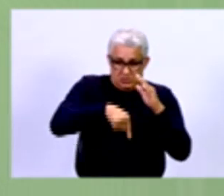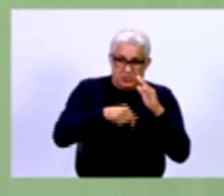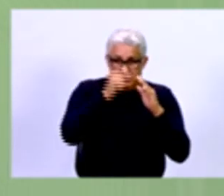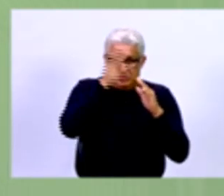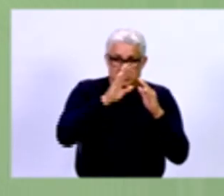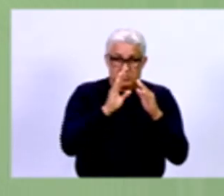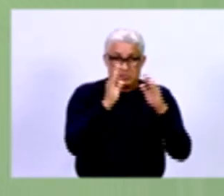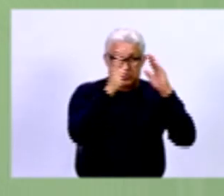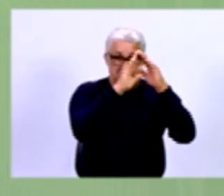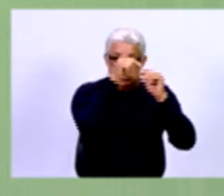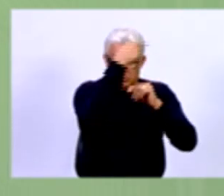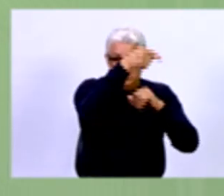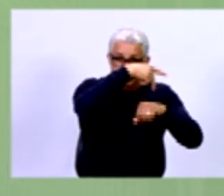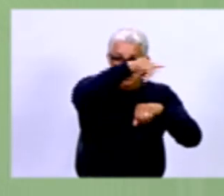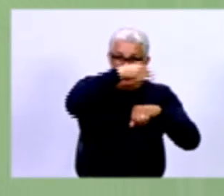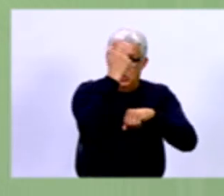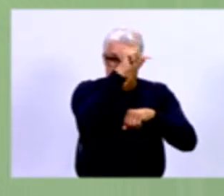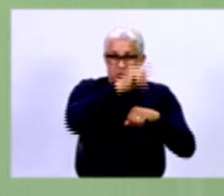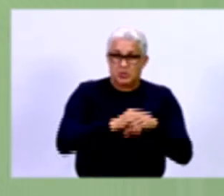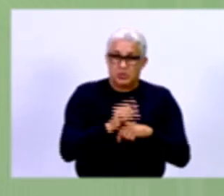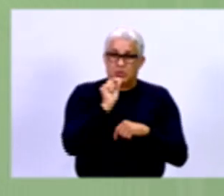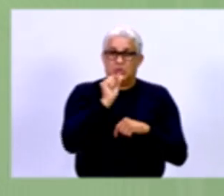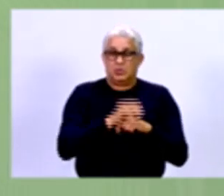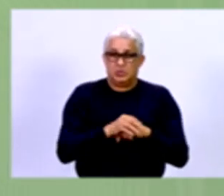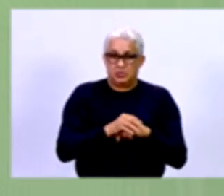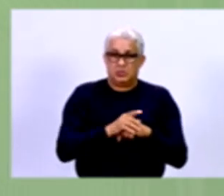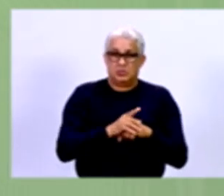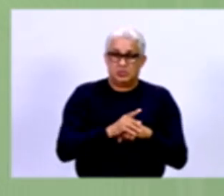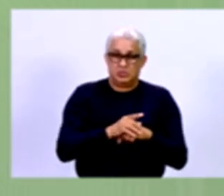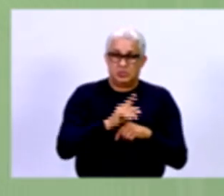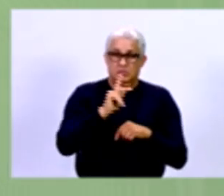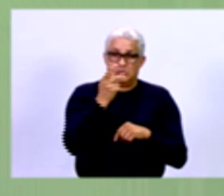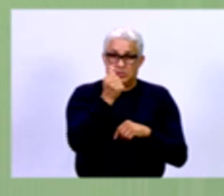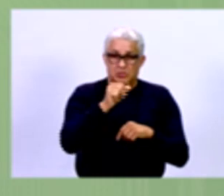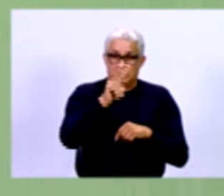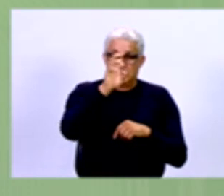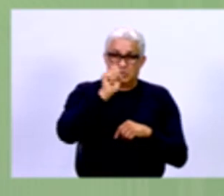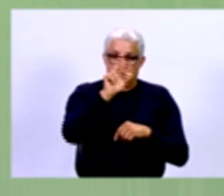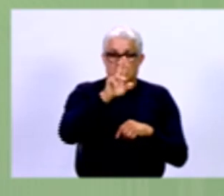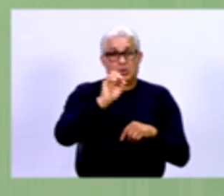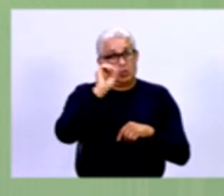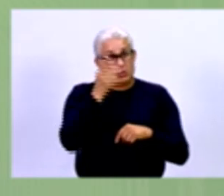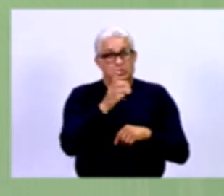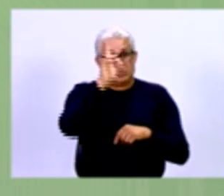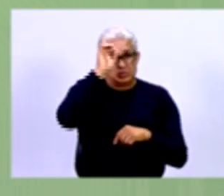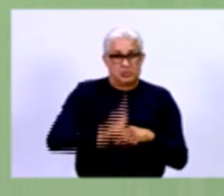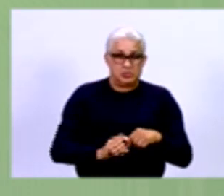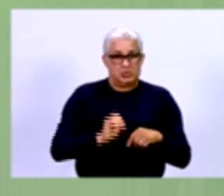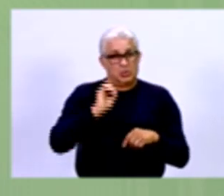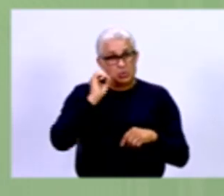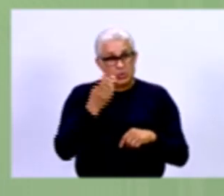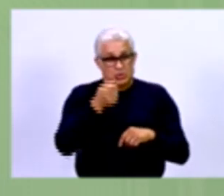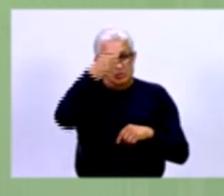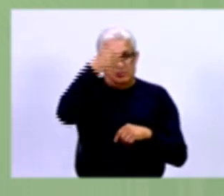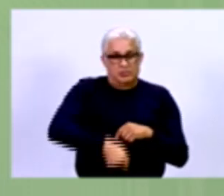residente gera um haver ou direito, ou uma obrigação com o exterior.